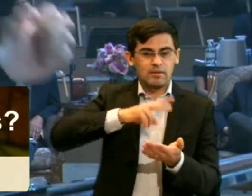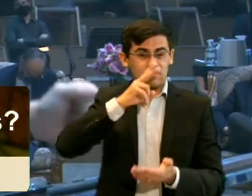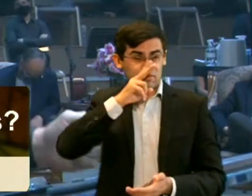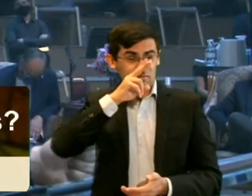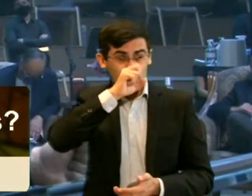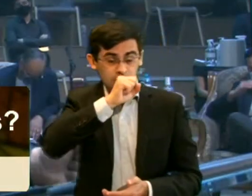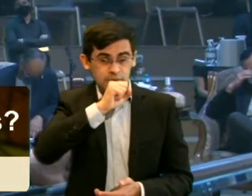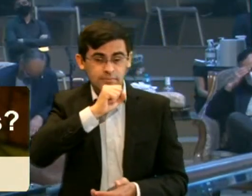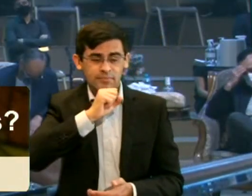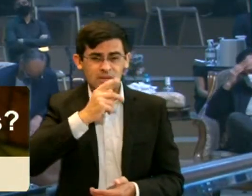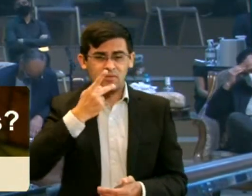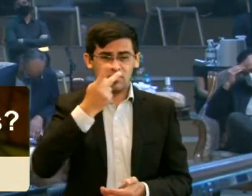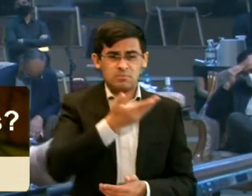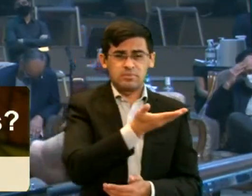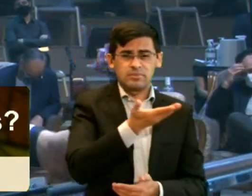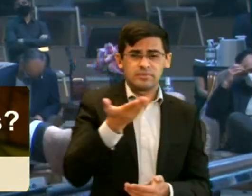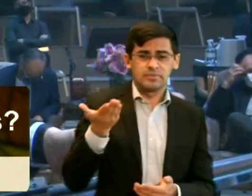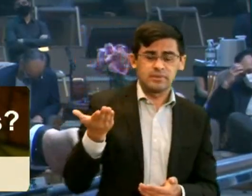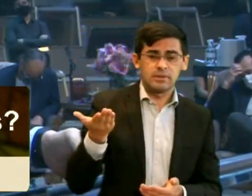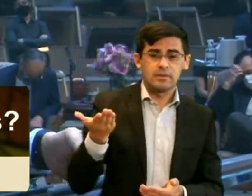eu te dizer uma coisa.